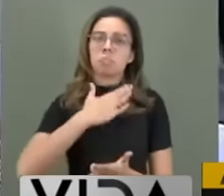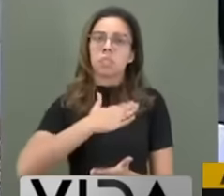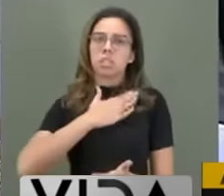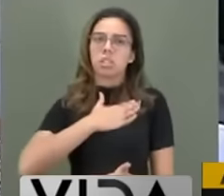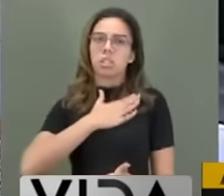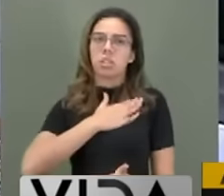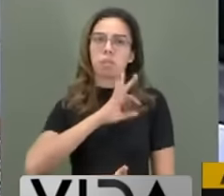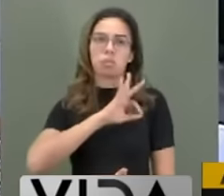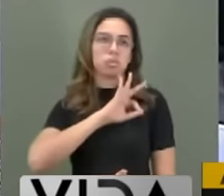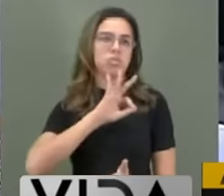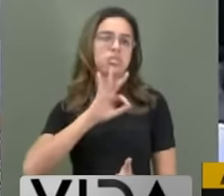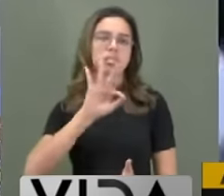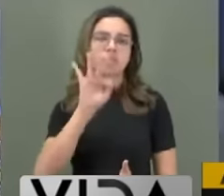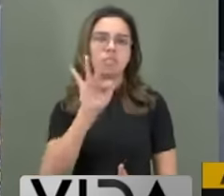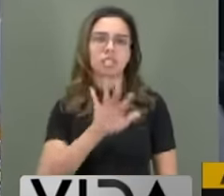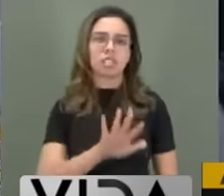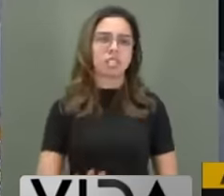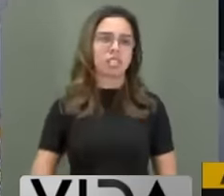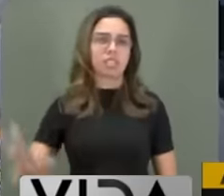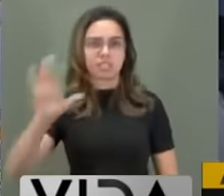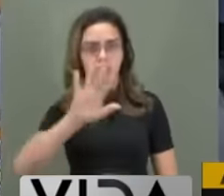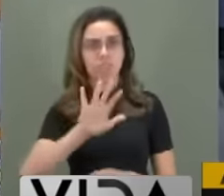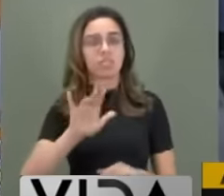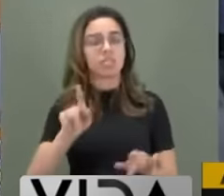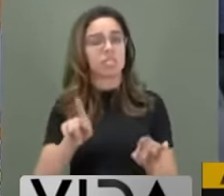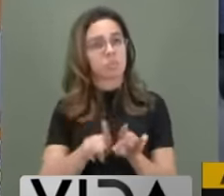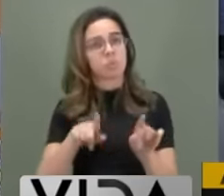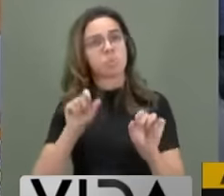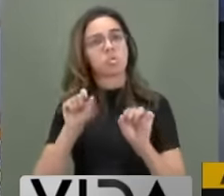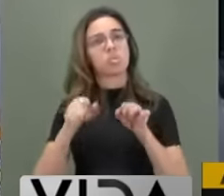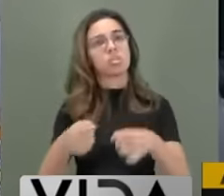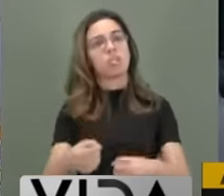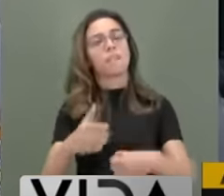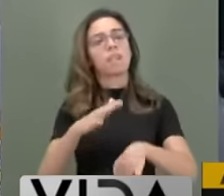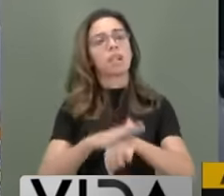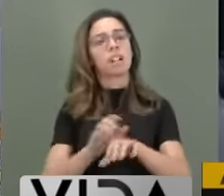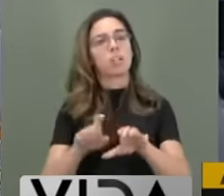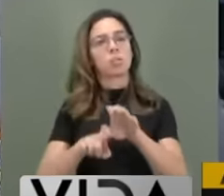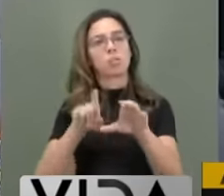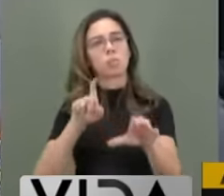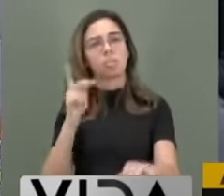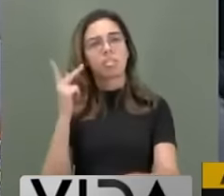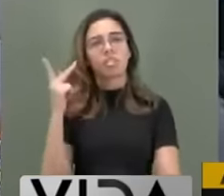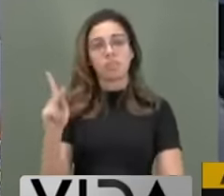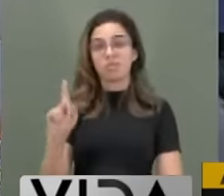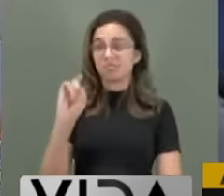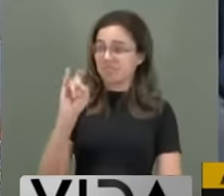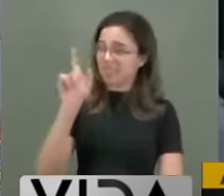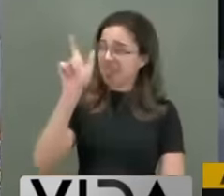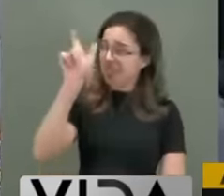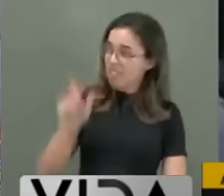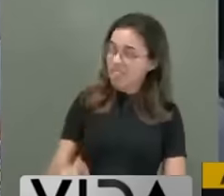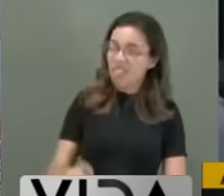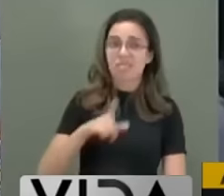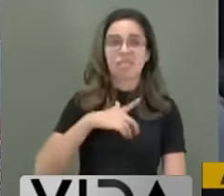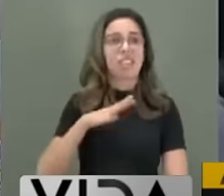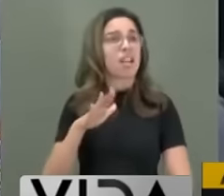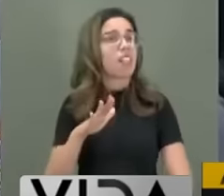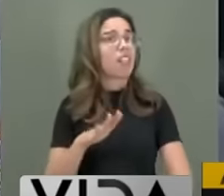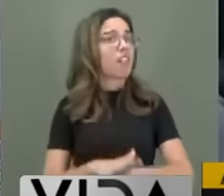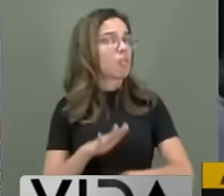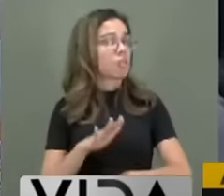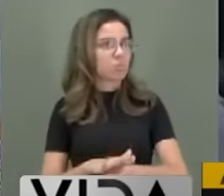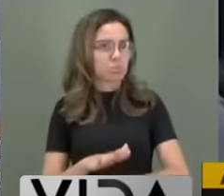Polícia Federal. Eu não. Inclusive, defendo a autonomia dela. Se ela tivesse a autonomia que o senhor assinou e eu assinei... O senhor está botando em xeque, pô.